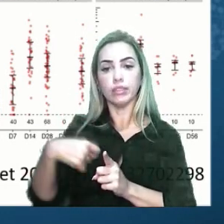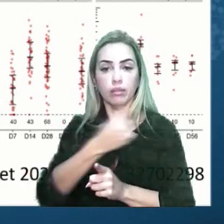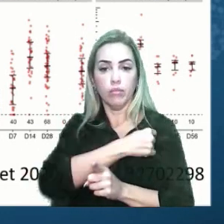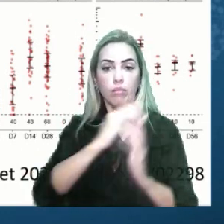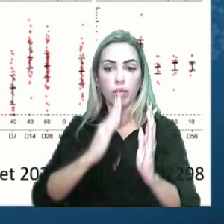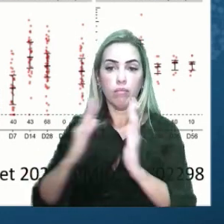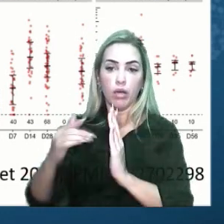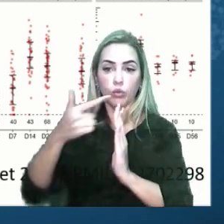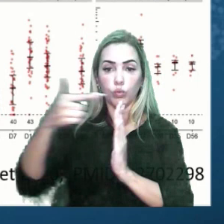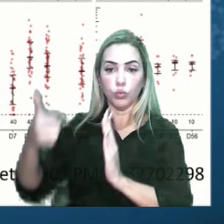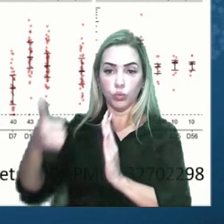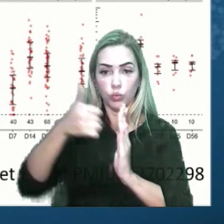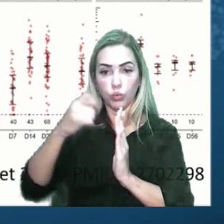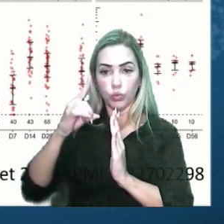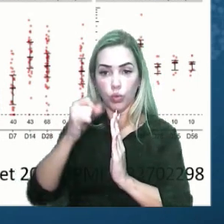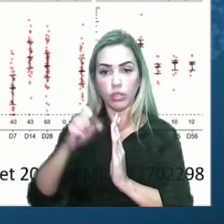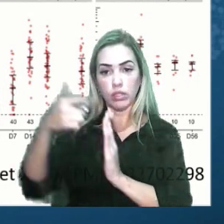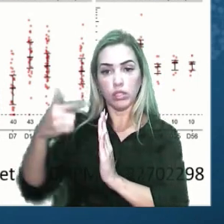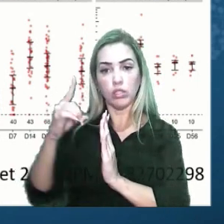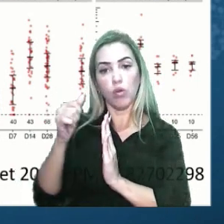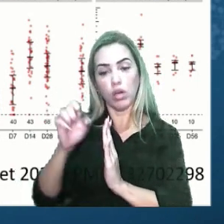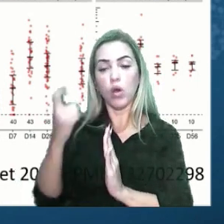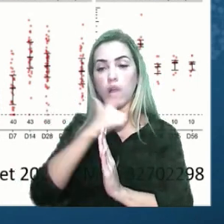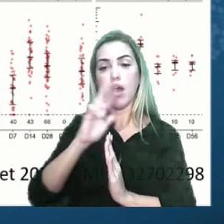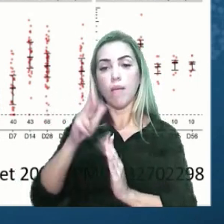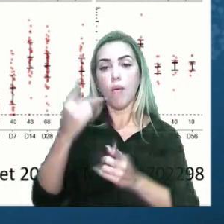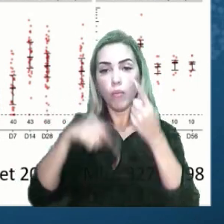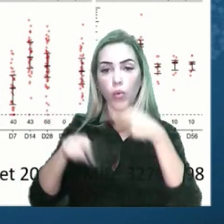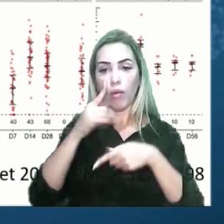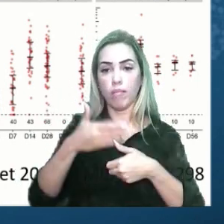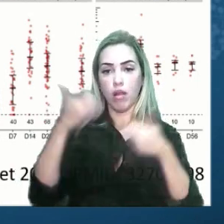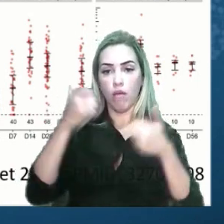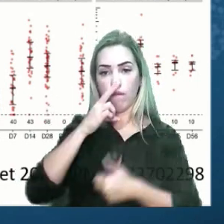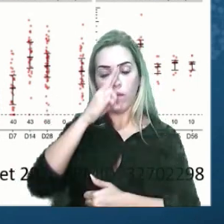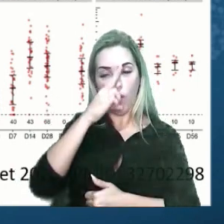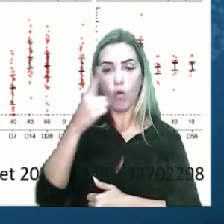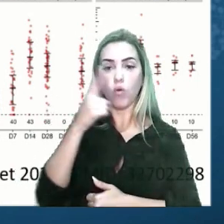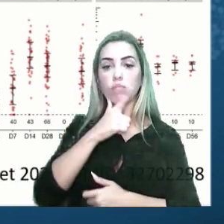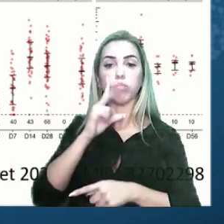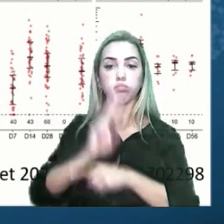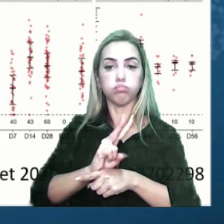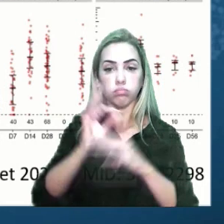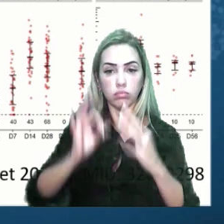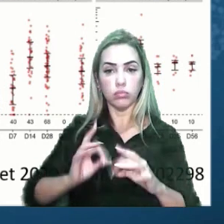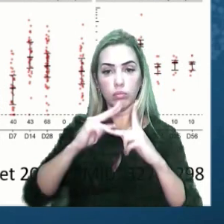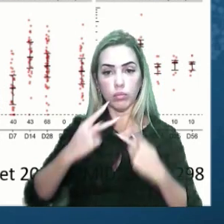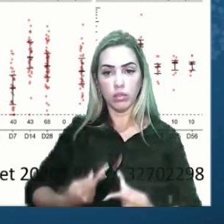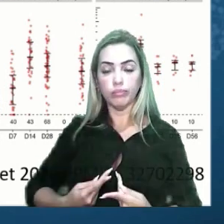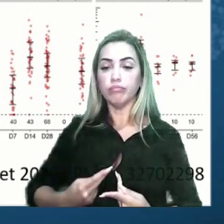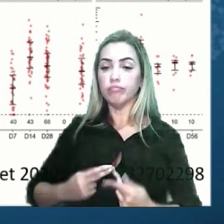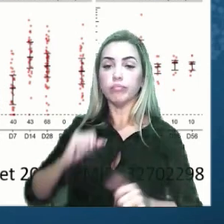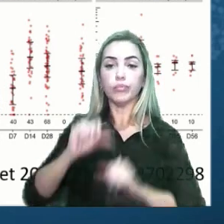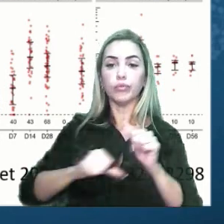2 doses para ter uma resposta imunológica mais forte, de forma a proteger os humanos, e isso mudou